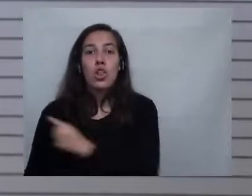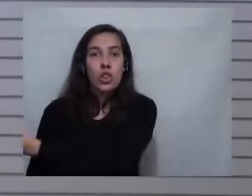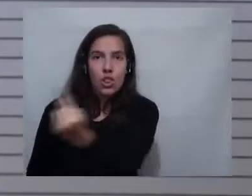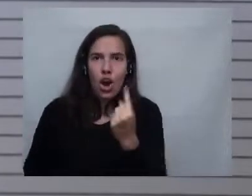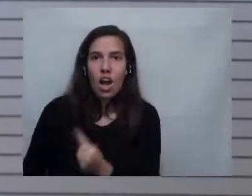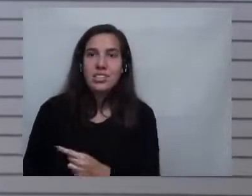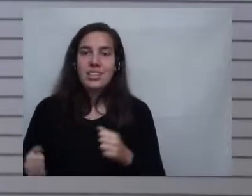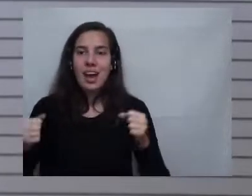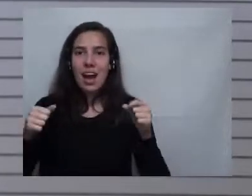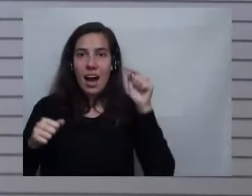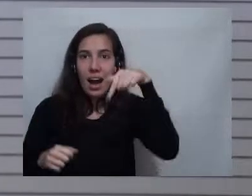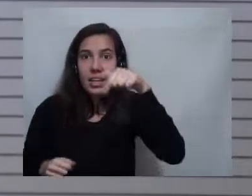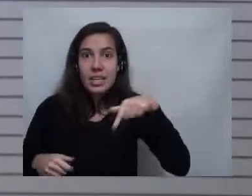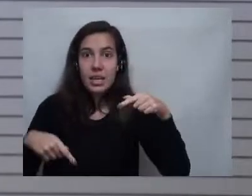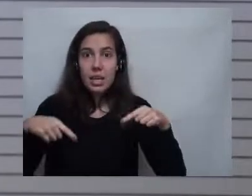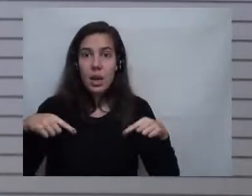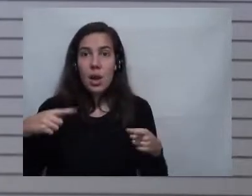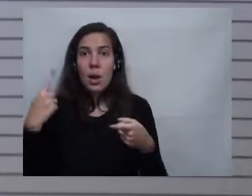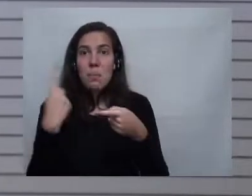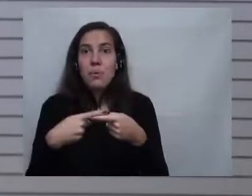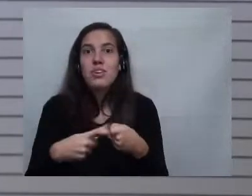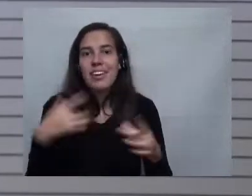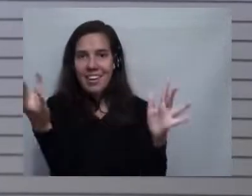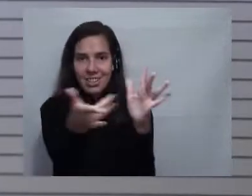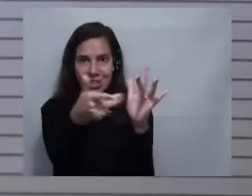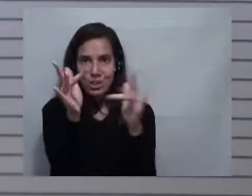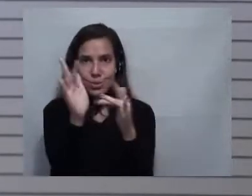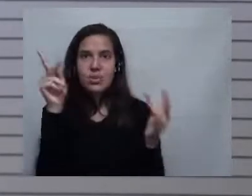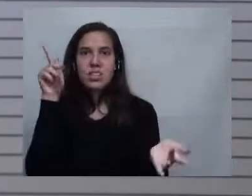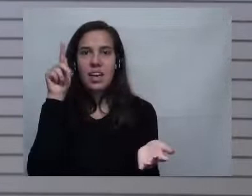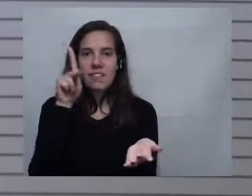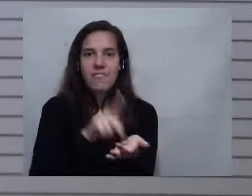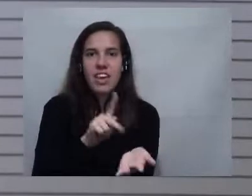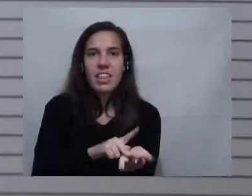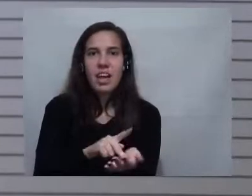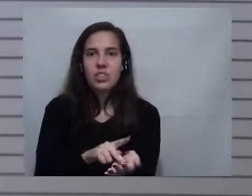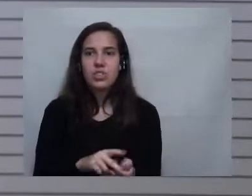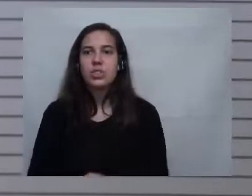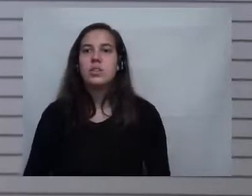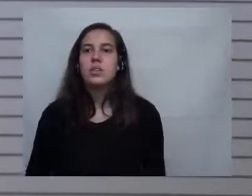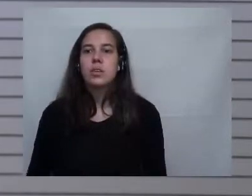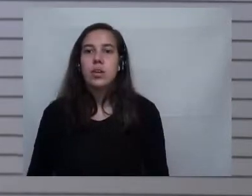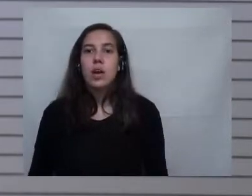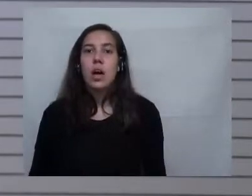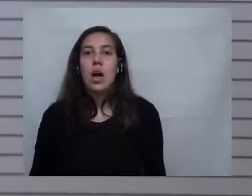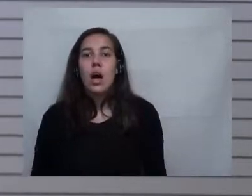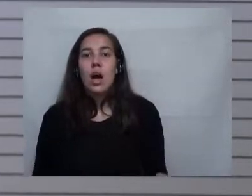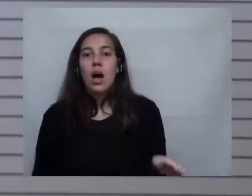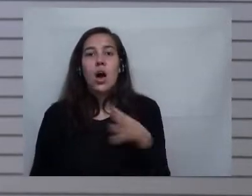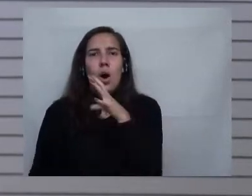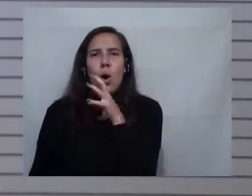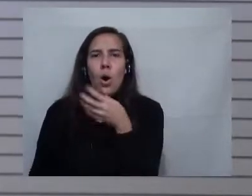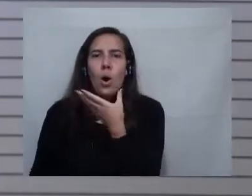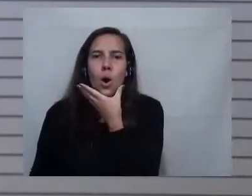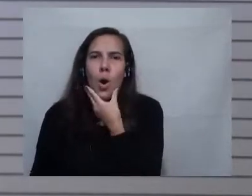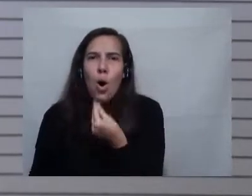deitado há oito anos levanta e que homem é esse o homem que tem o nome fim do